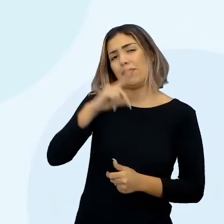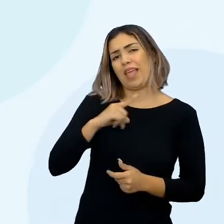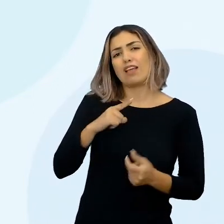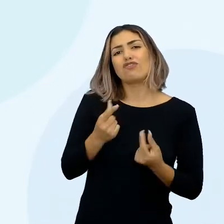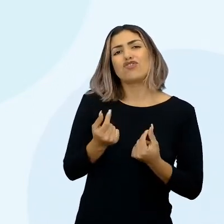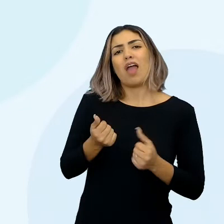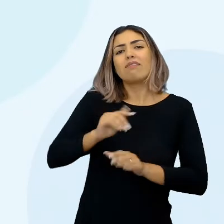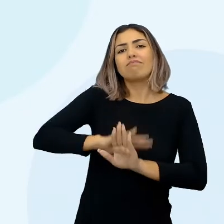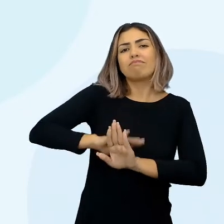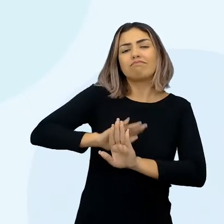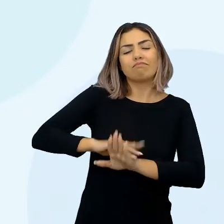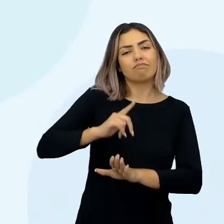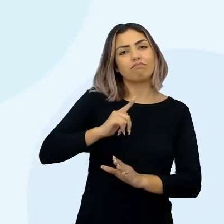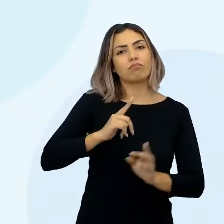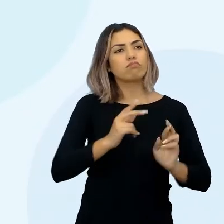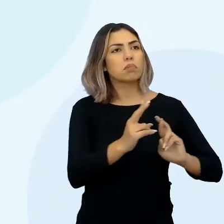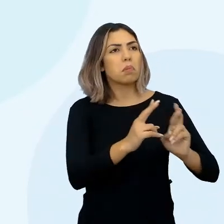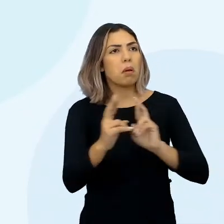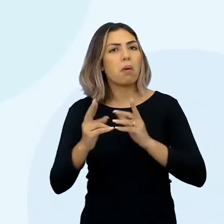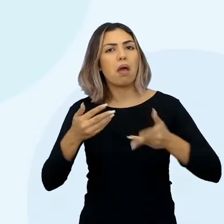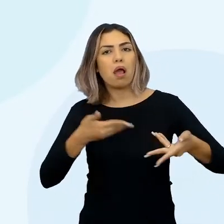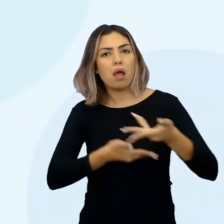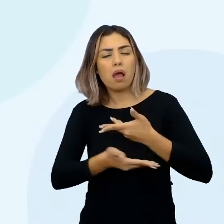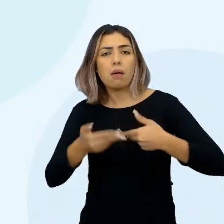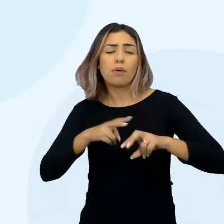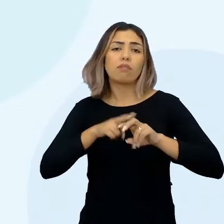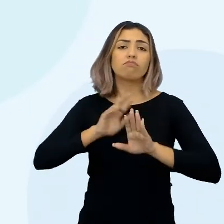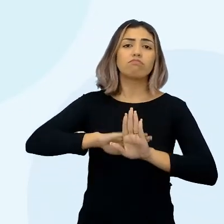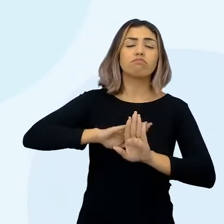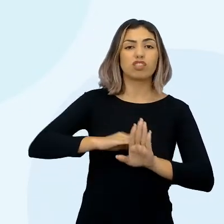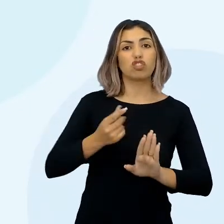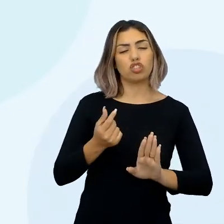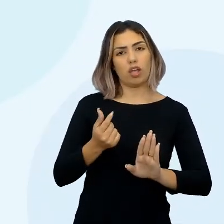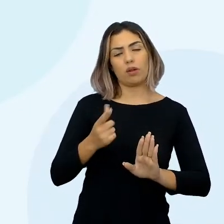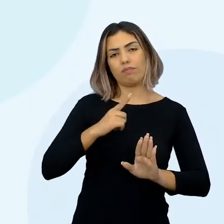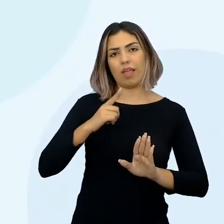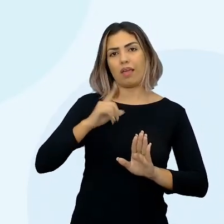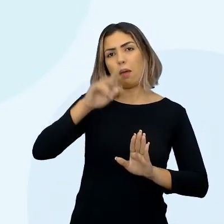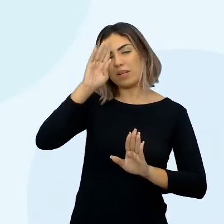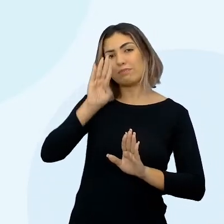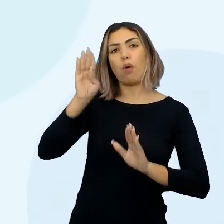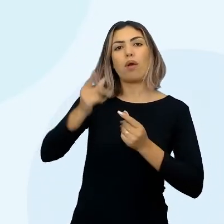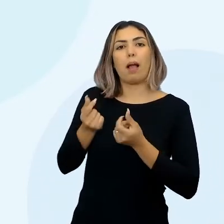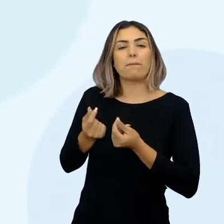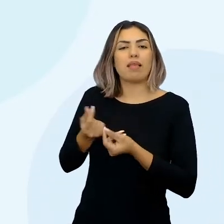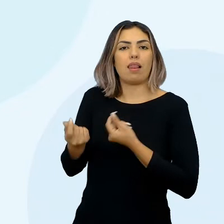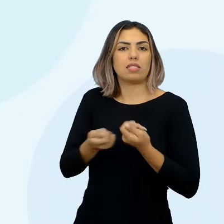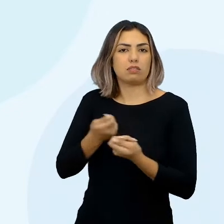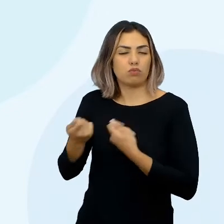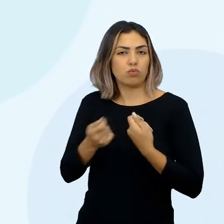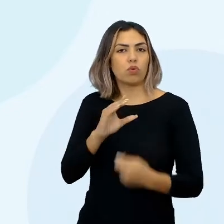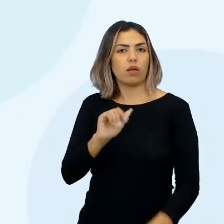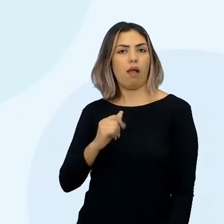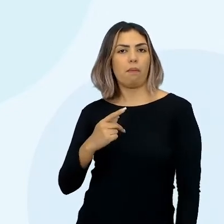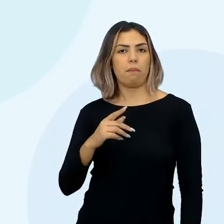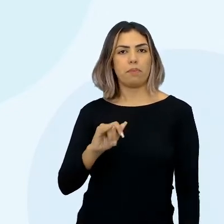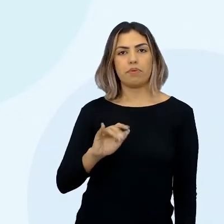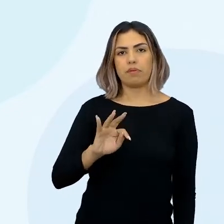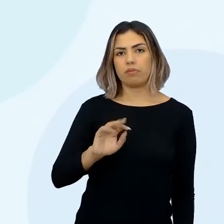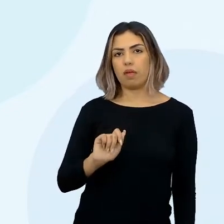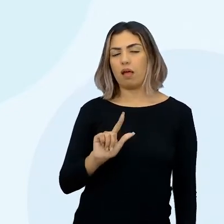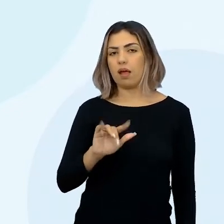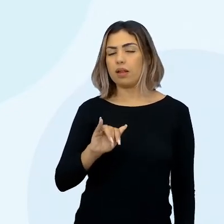dentro de uma sociedade, tá certo? E meio que não tem como fugir muito disso, né? Agora,